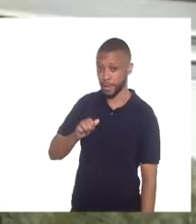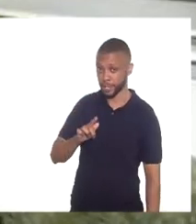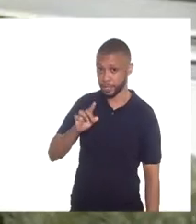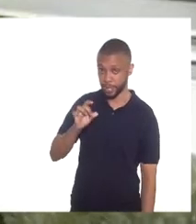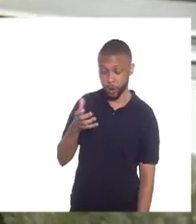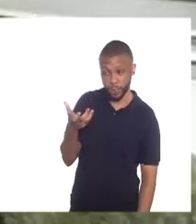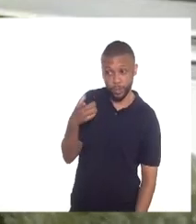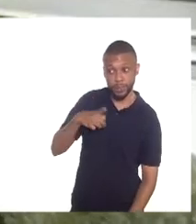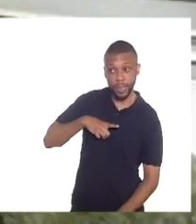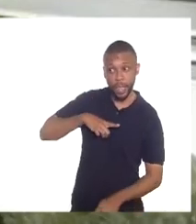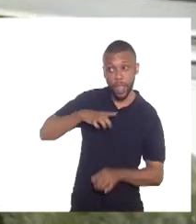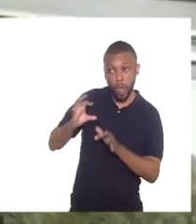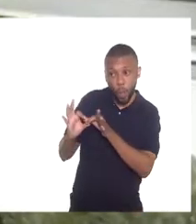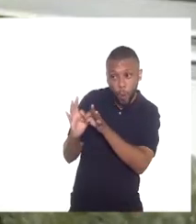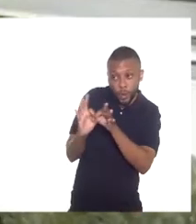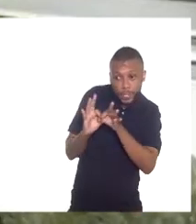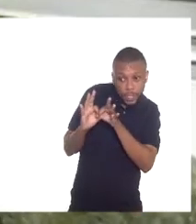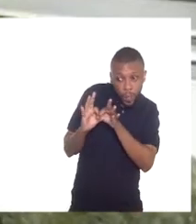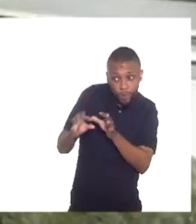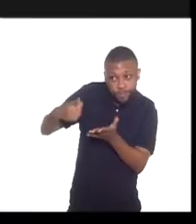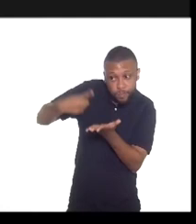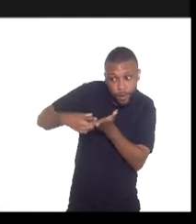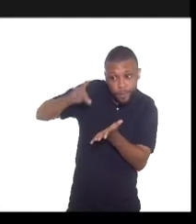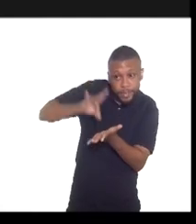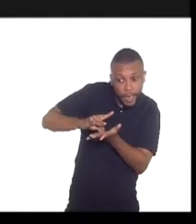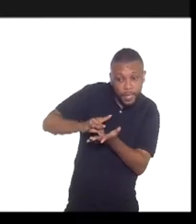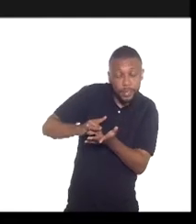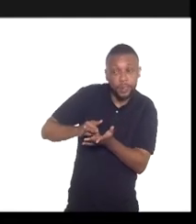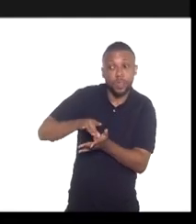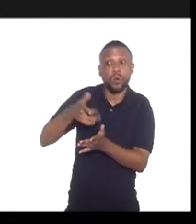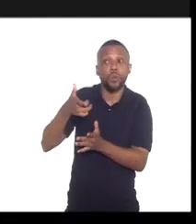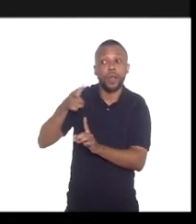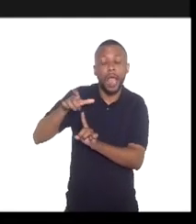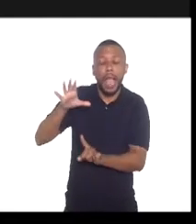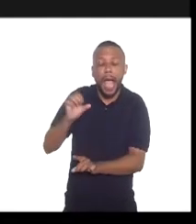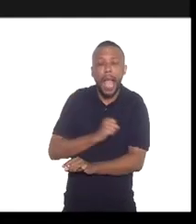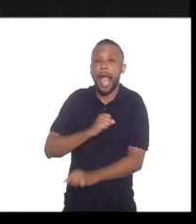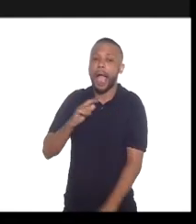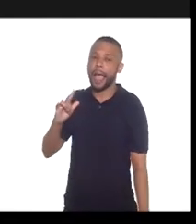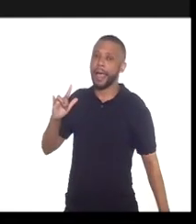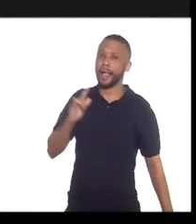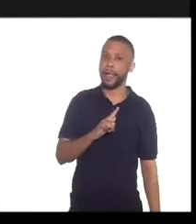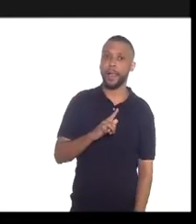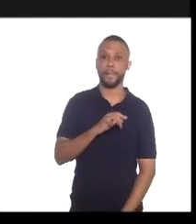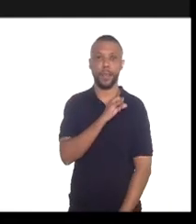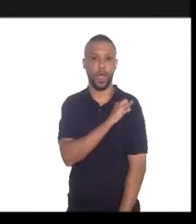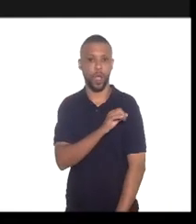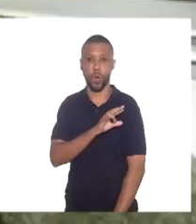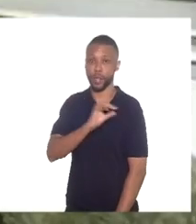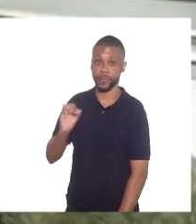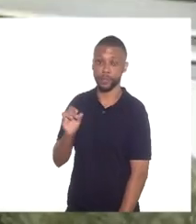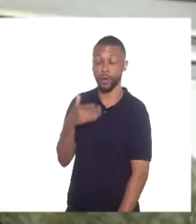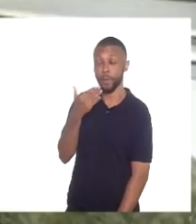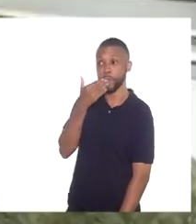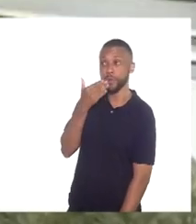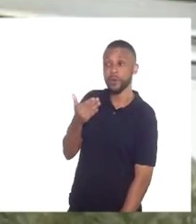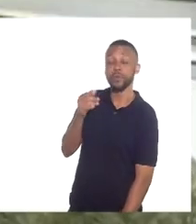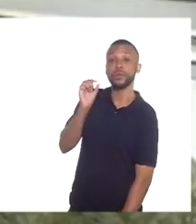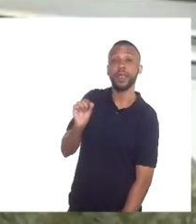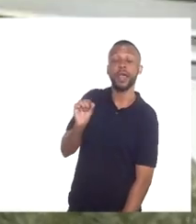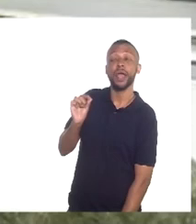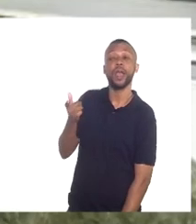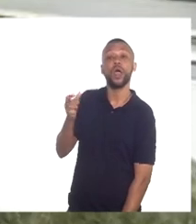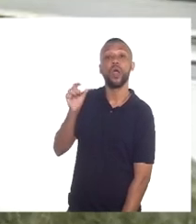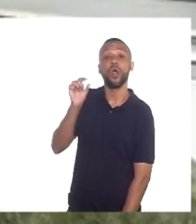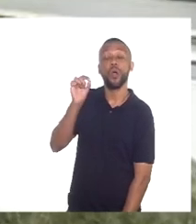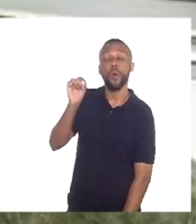estável com quem ama o Rio de Janeiro. Senão, eu prefiro uma união